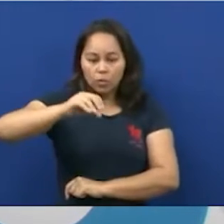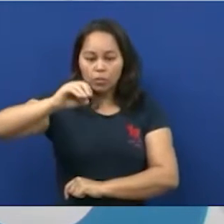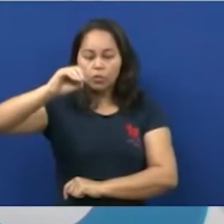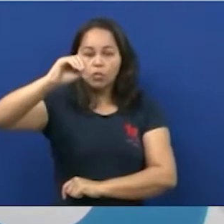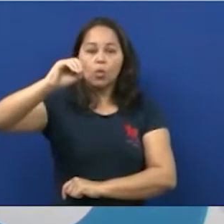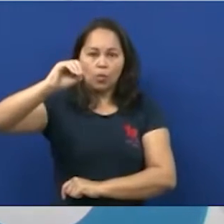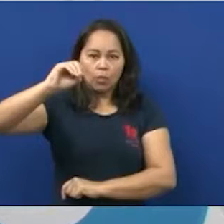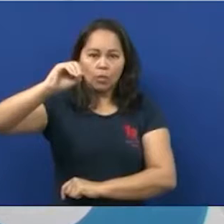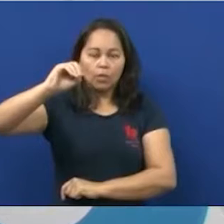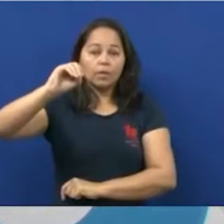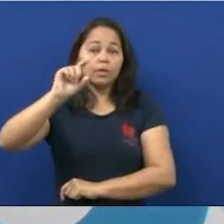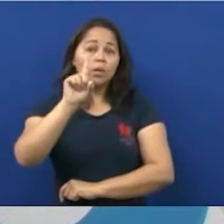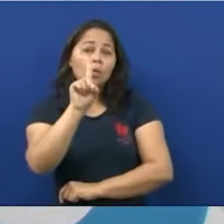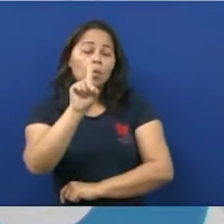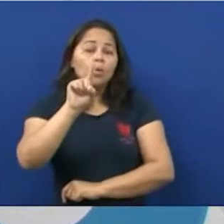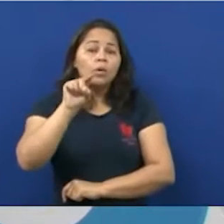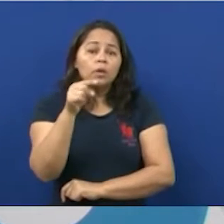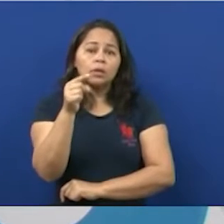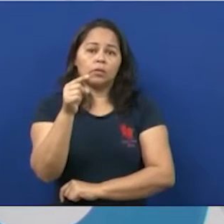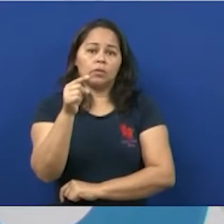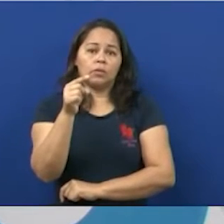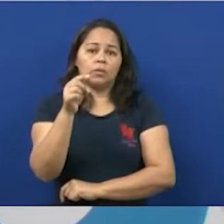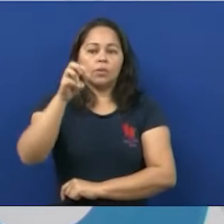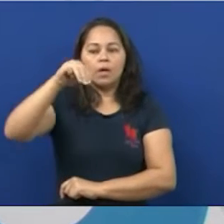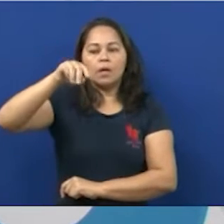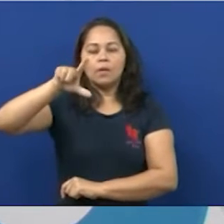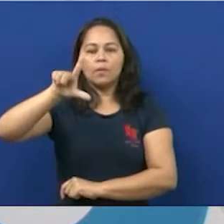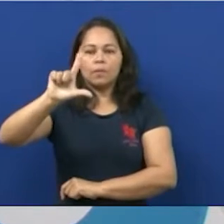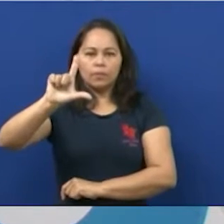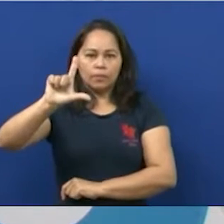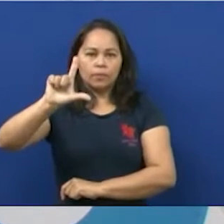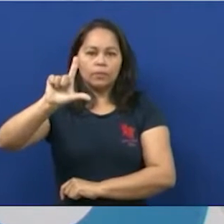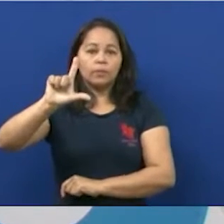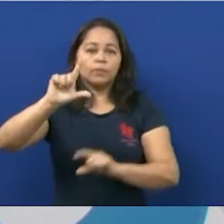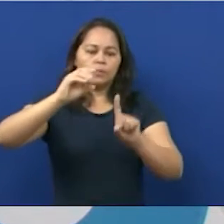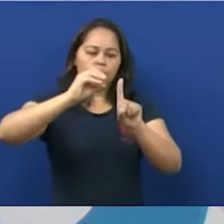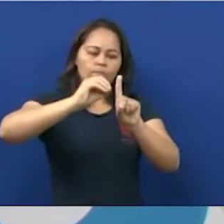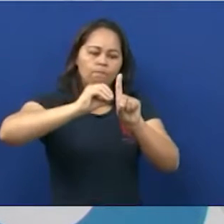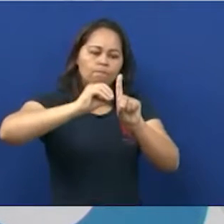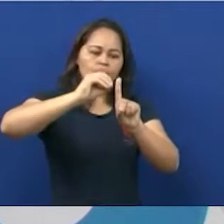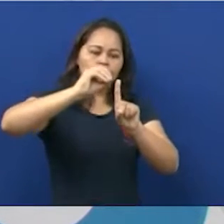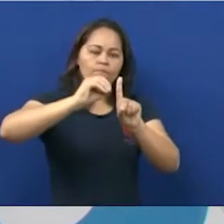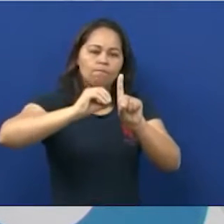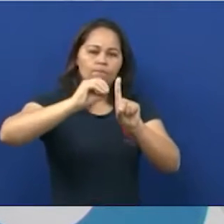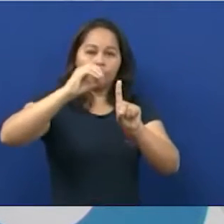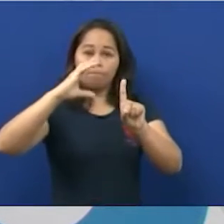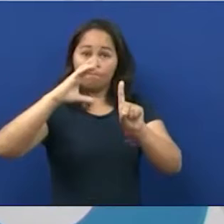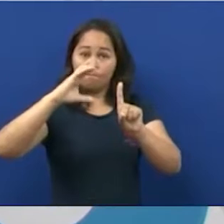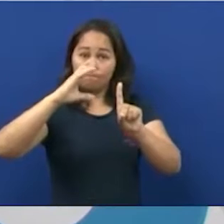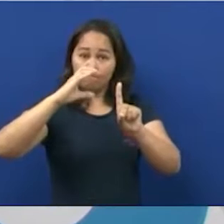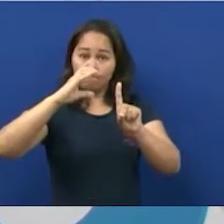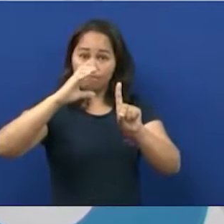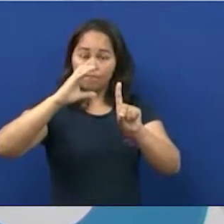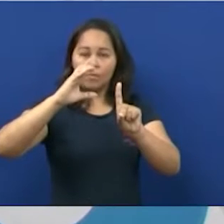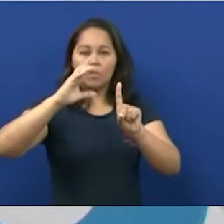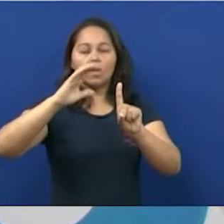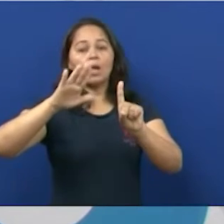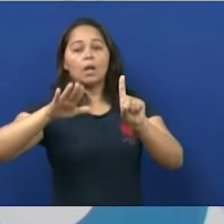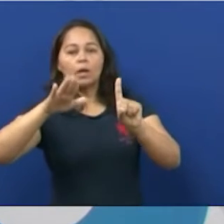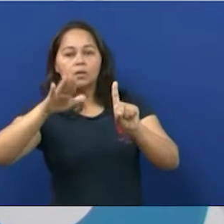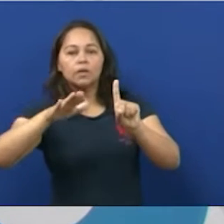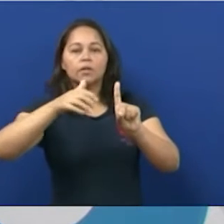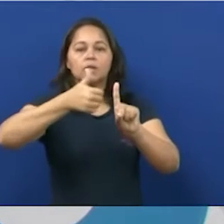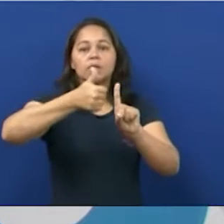grama por ml, ela tem um ponto de fusão de 0 graus Celsius e tem um ponto de ebulição de 100 graus